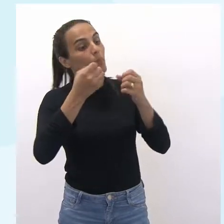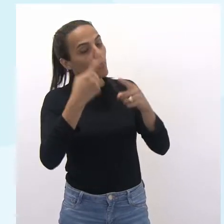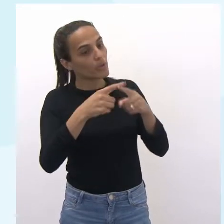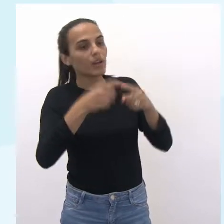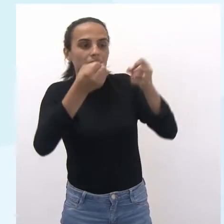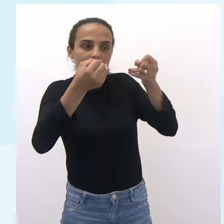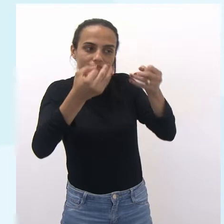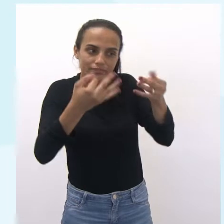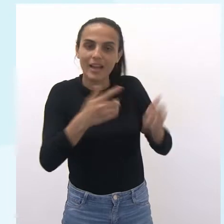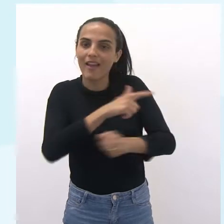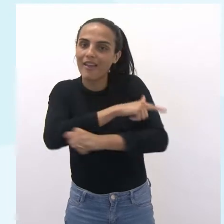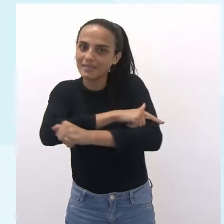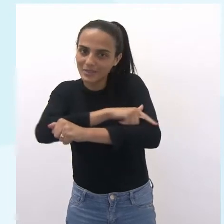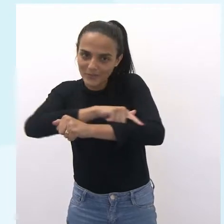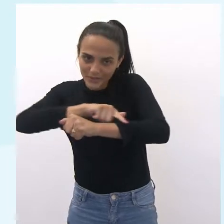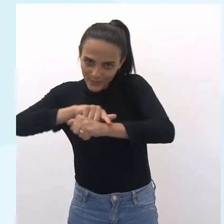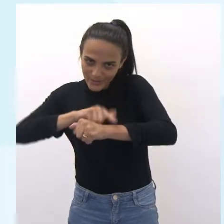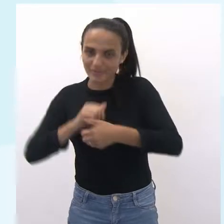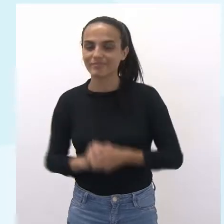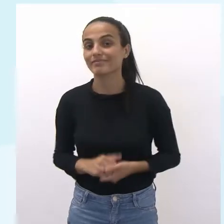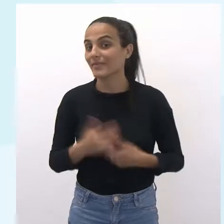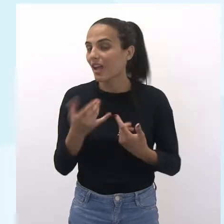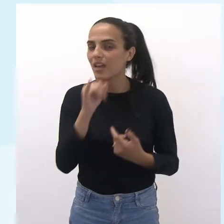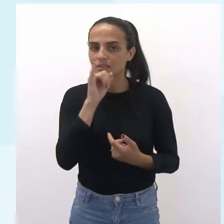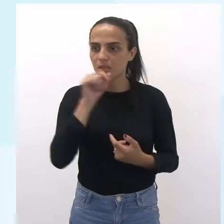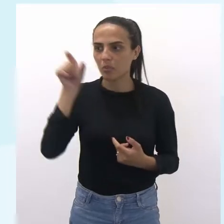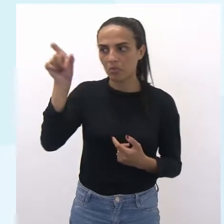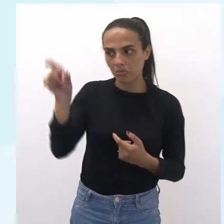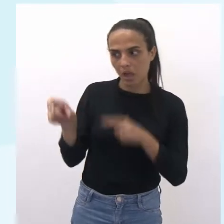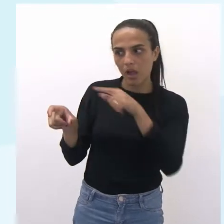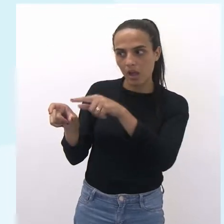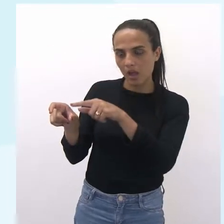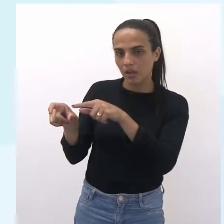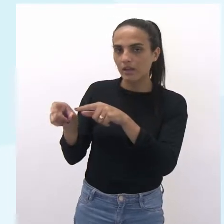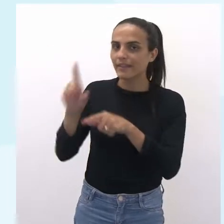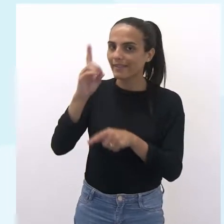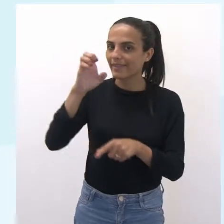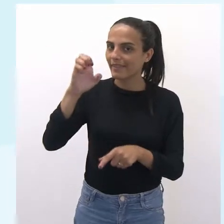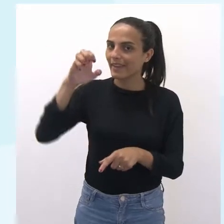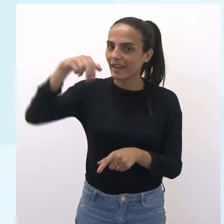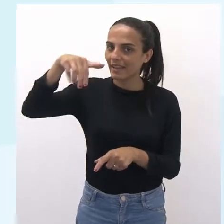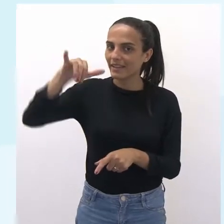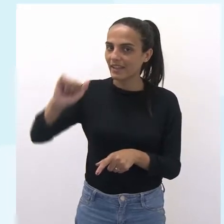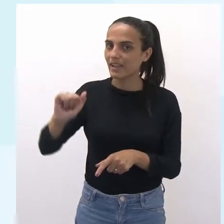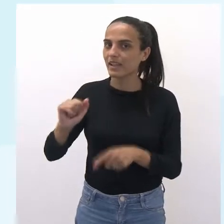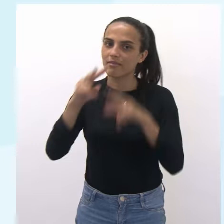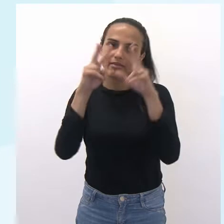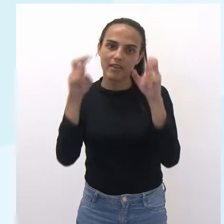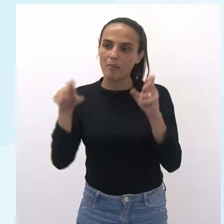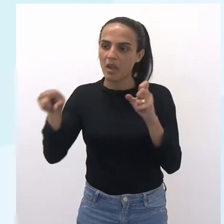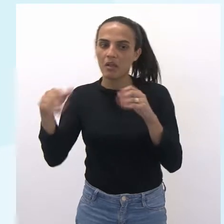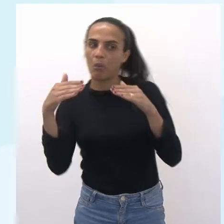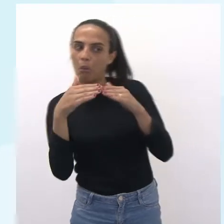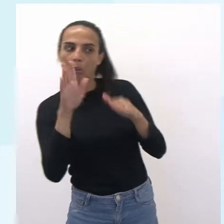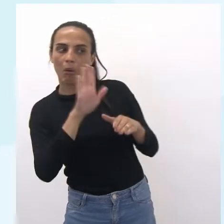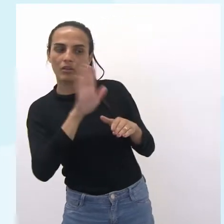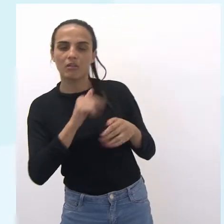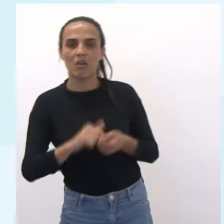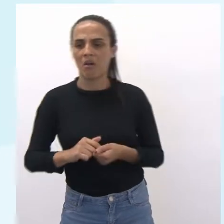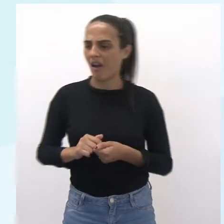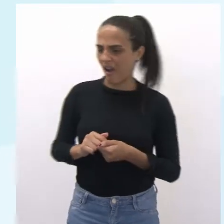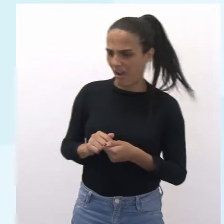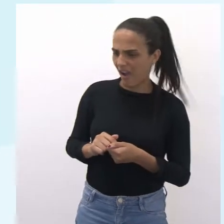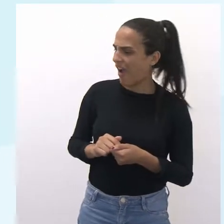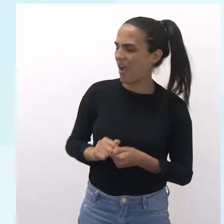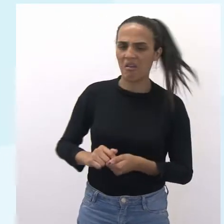respeitosa. Não é porque o Ademir discorda de algum assunto comigo que eu vou tratar de